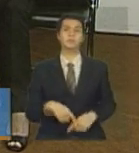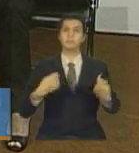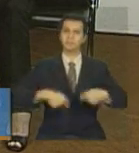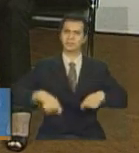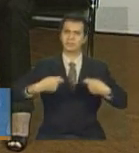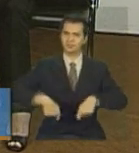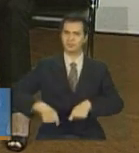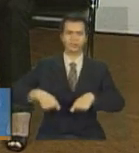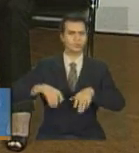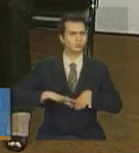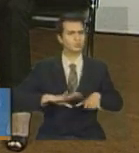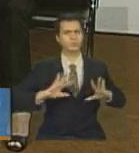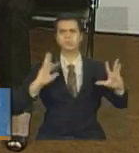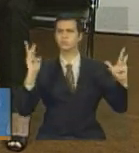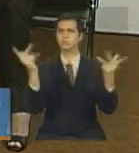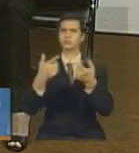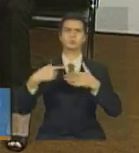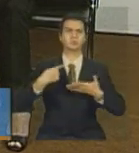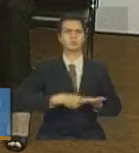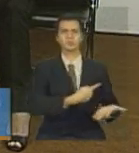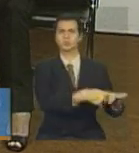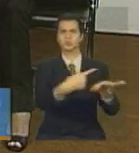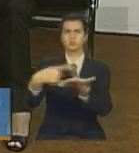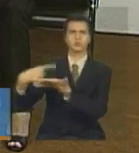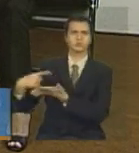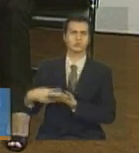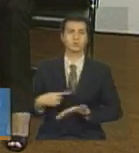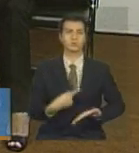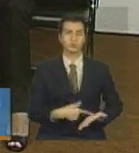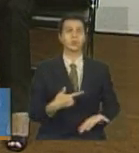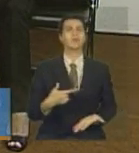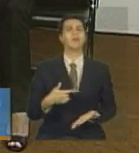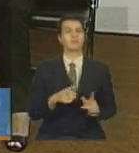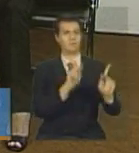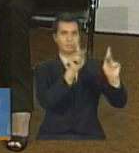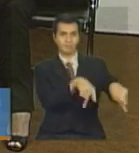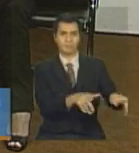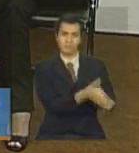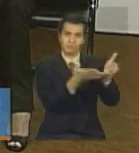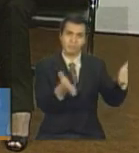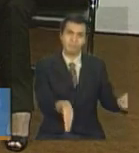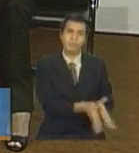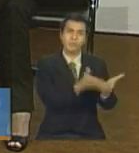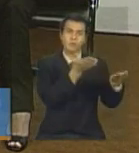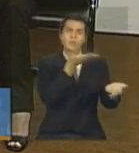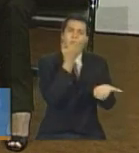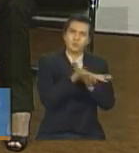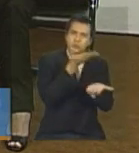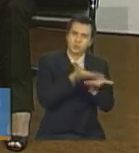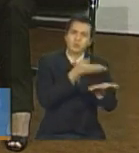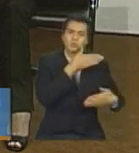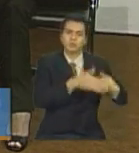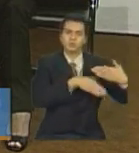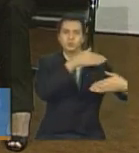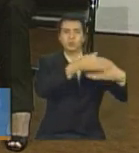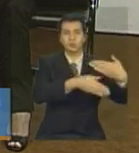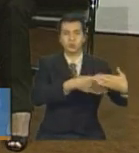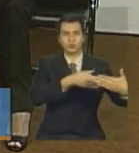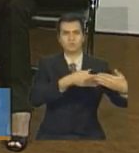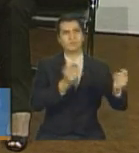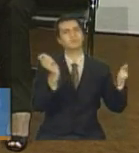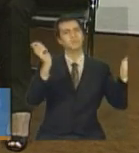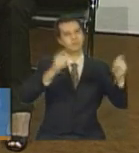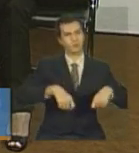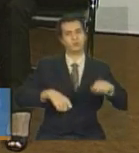forte entre os vários setores e serviços públicos para que esse público de fato possa entrar nesse